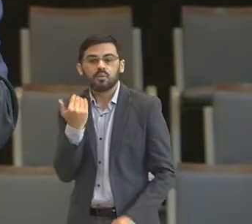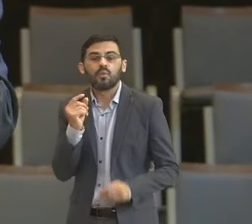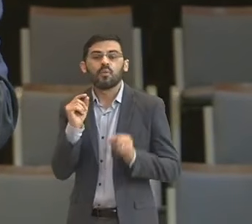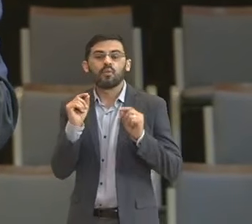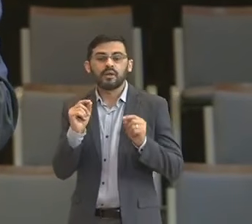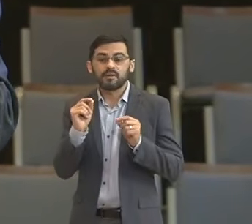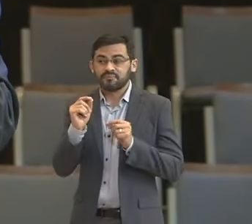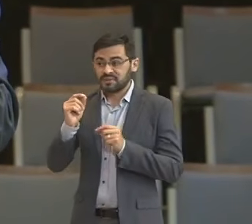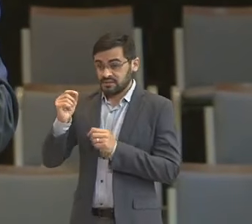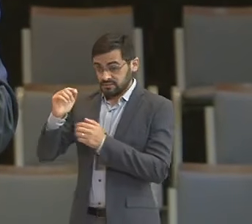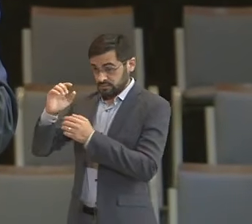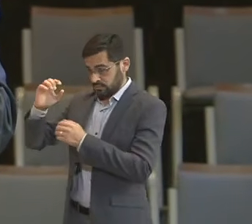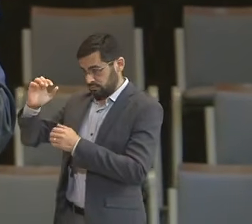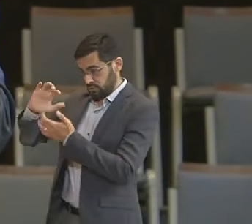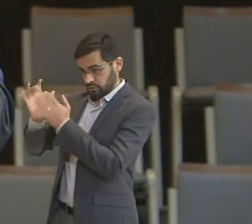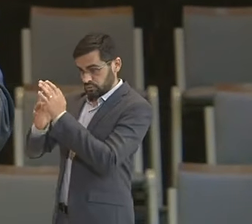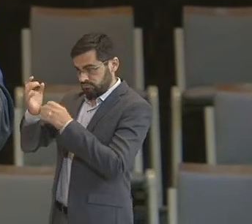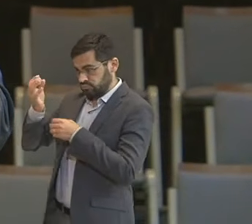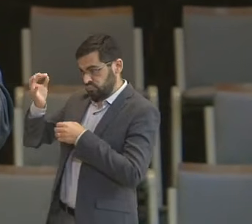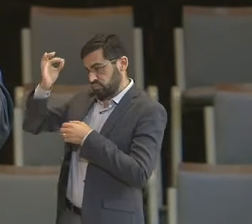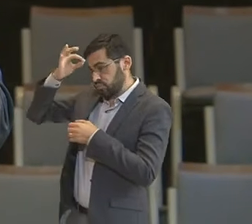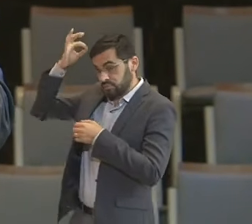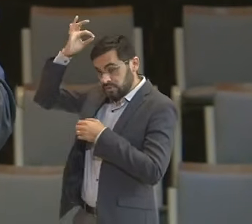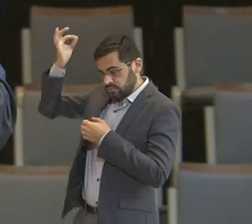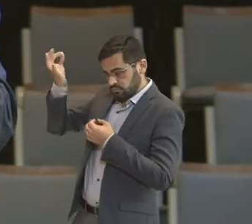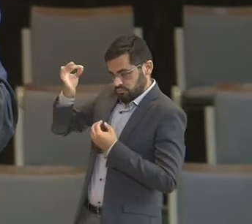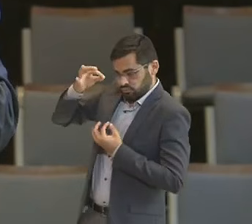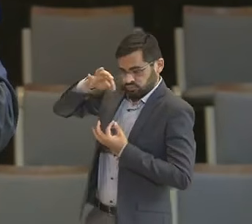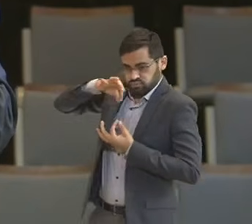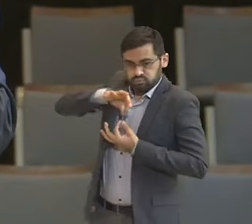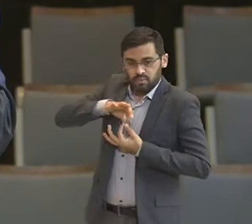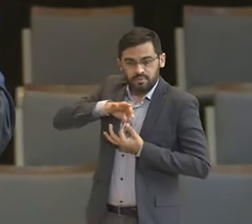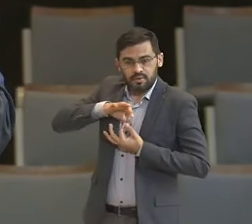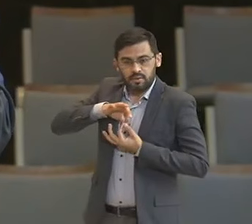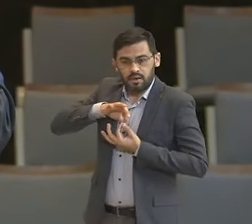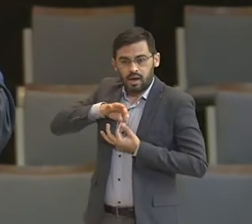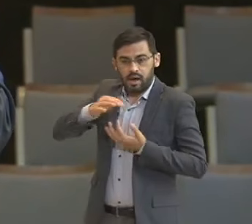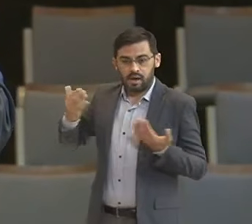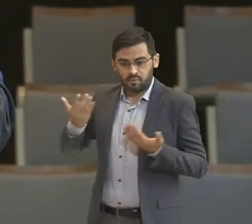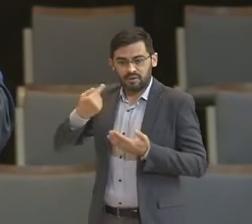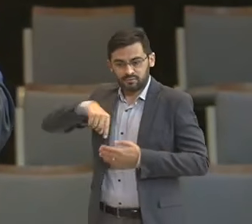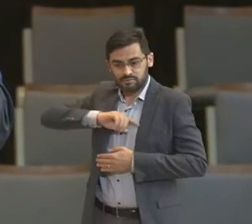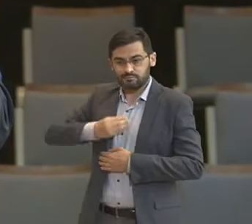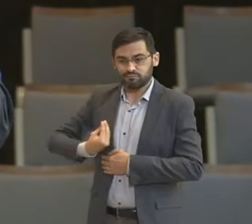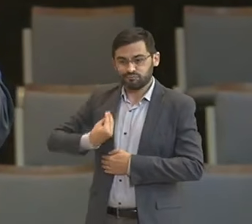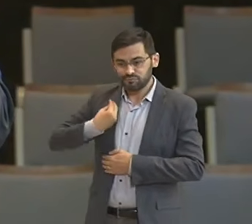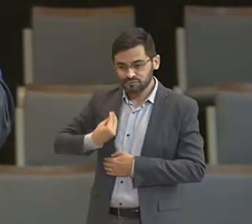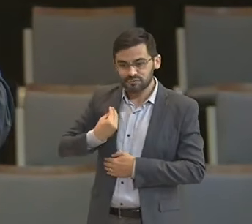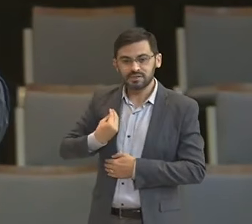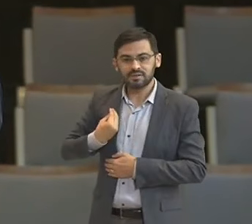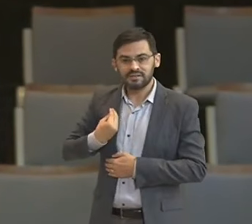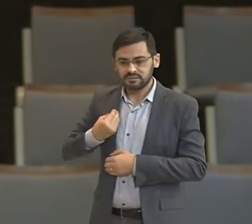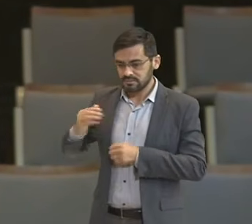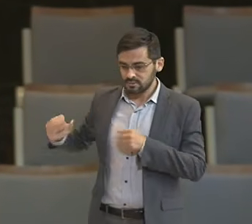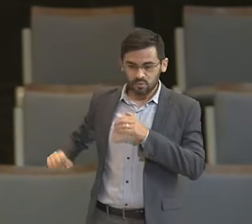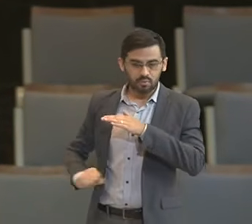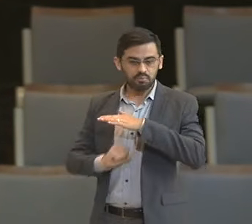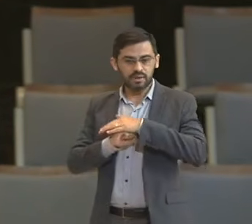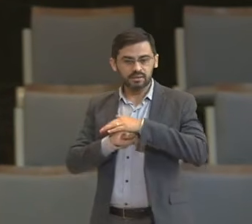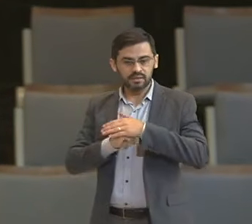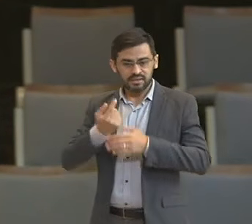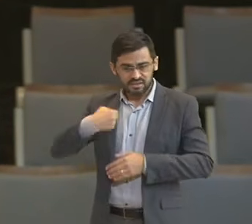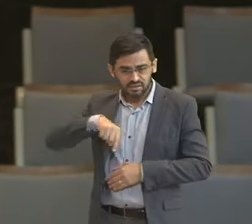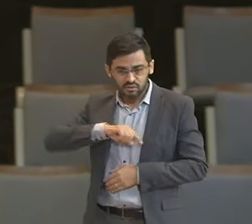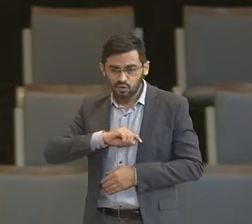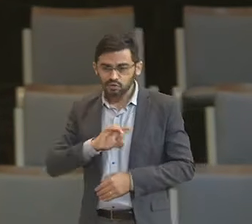coloca o seu Espírito Santo dentro de nós, e nós nos tornamos templo do Espírito. E ao invés de